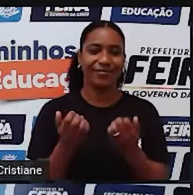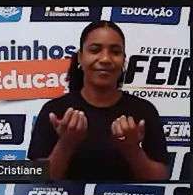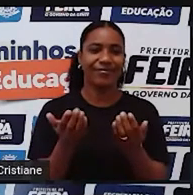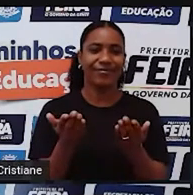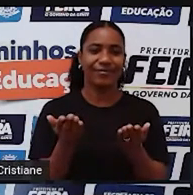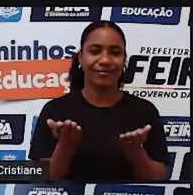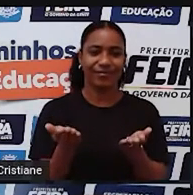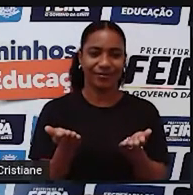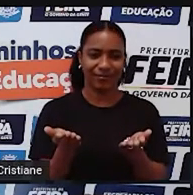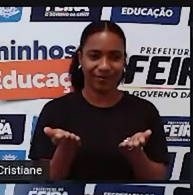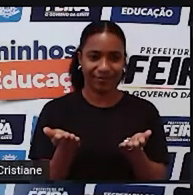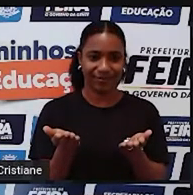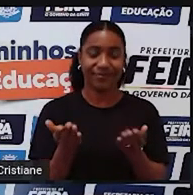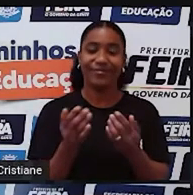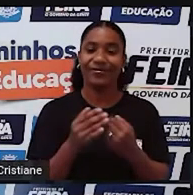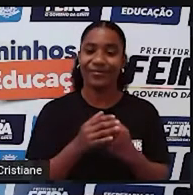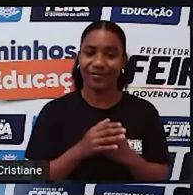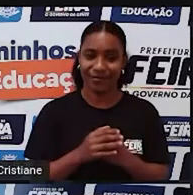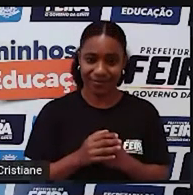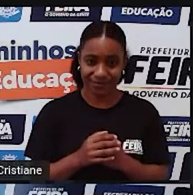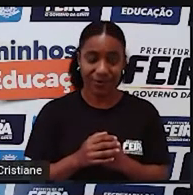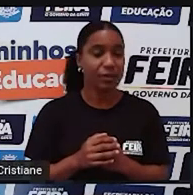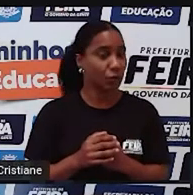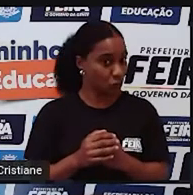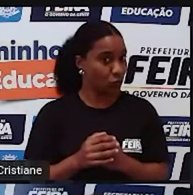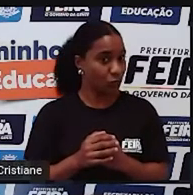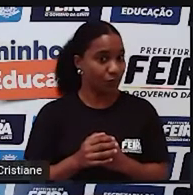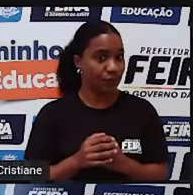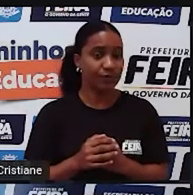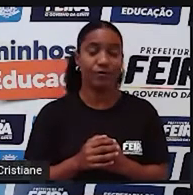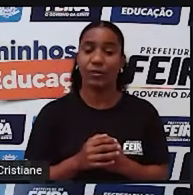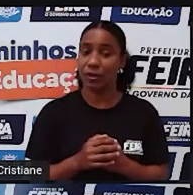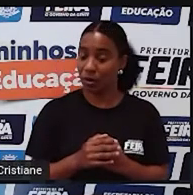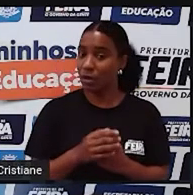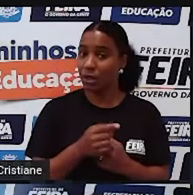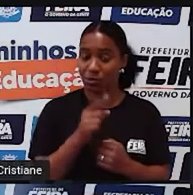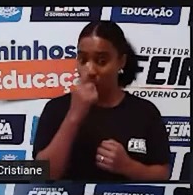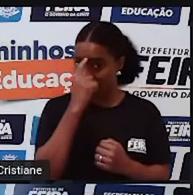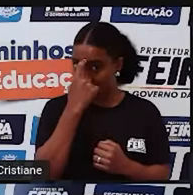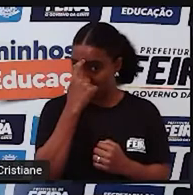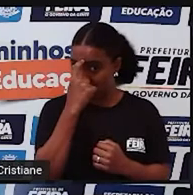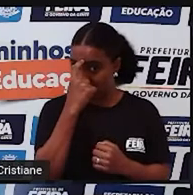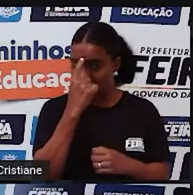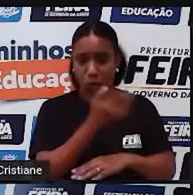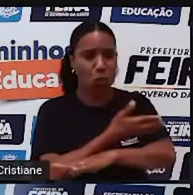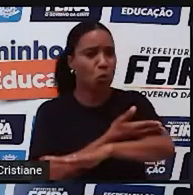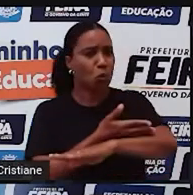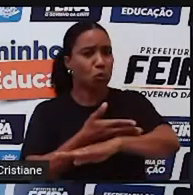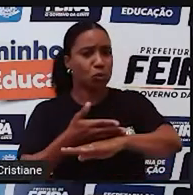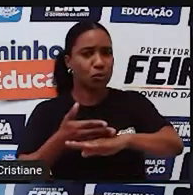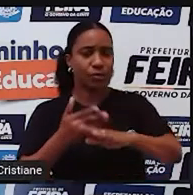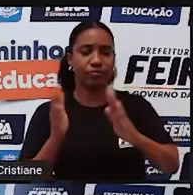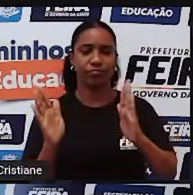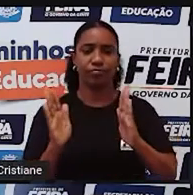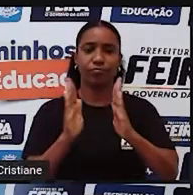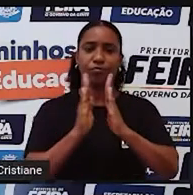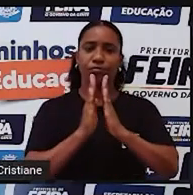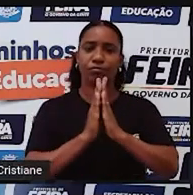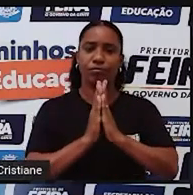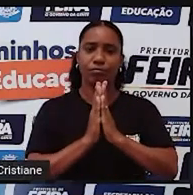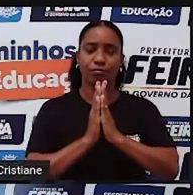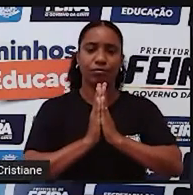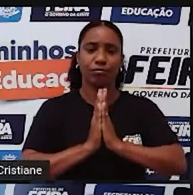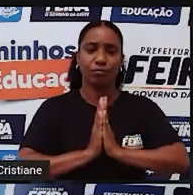a pray position. Então vamos junto comigo? Eles colocam as mãos juntas, como se